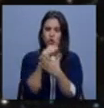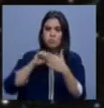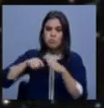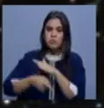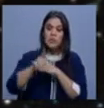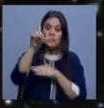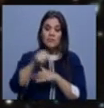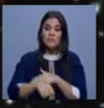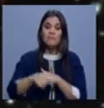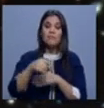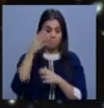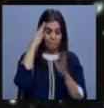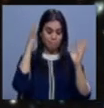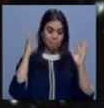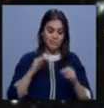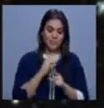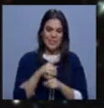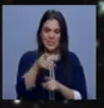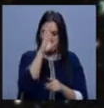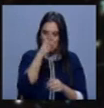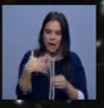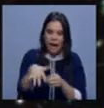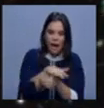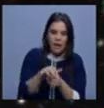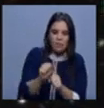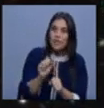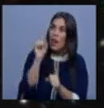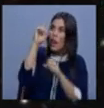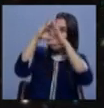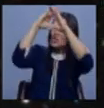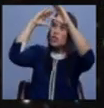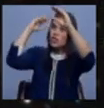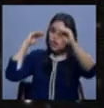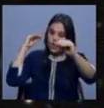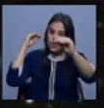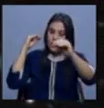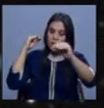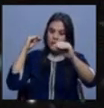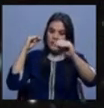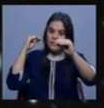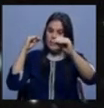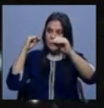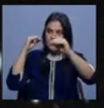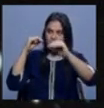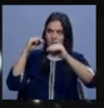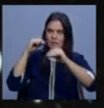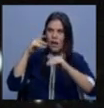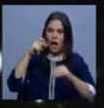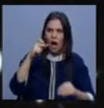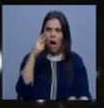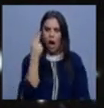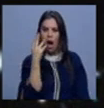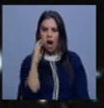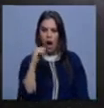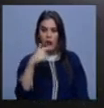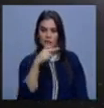é mesmo esse, profundo. Sabes que há uma zona no espaço, no hemisfério austral, que os